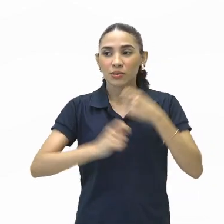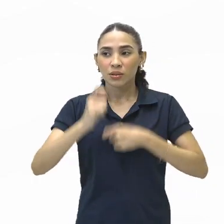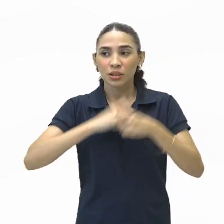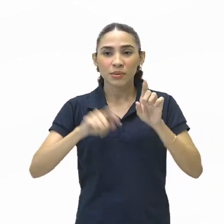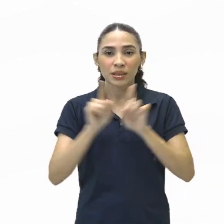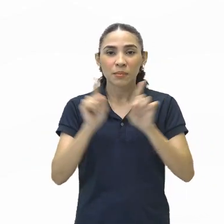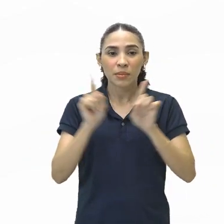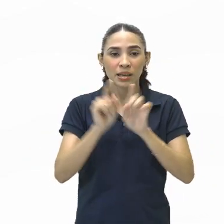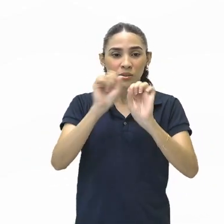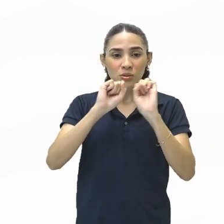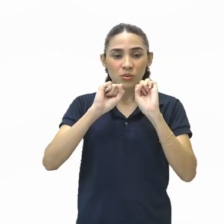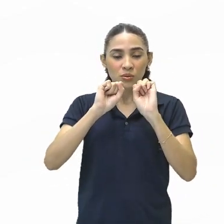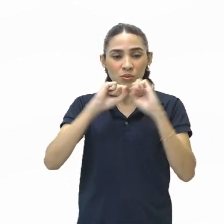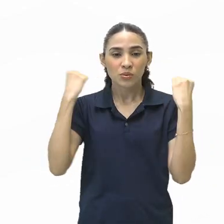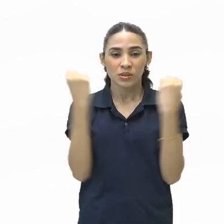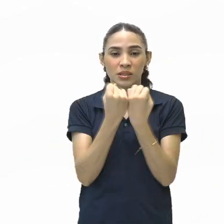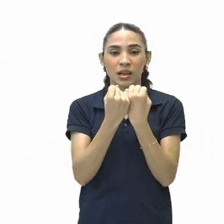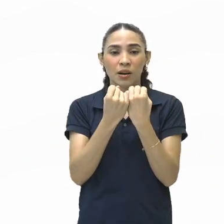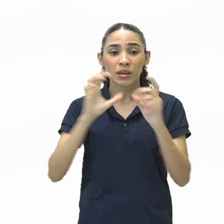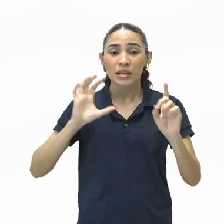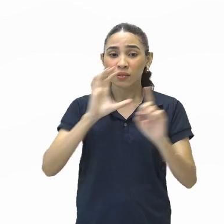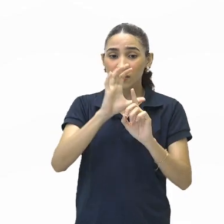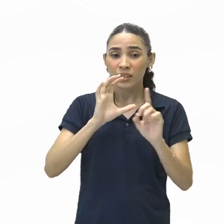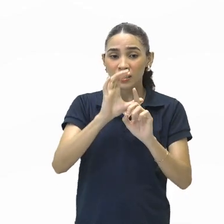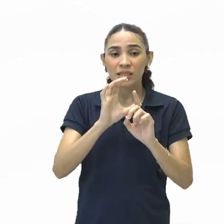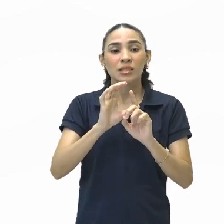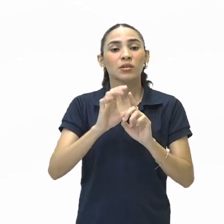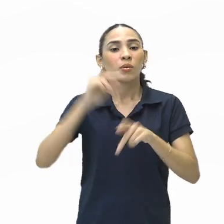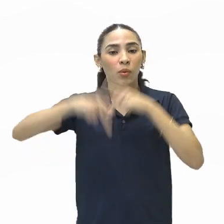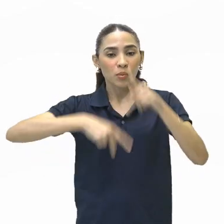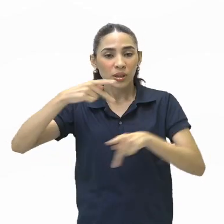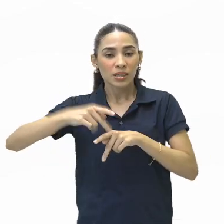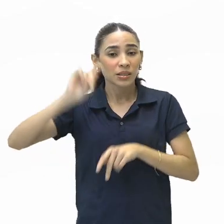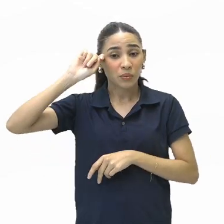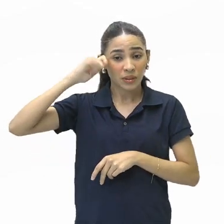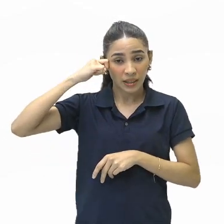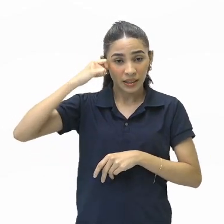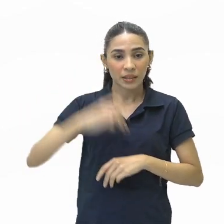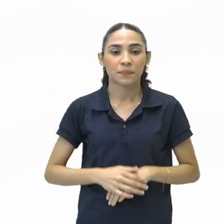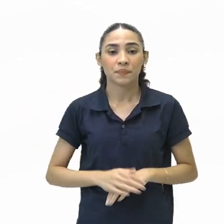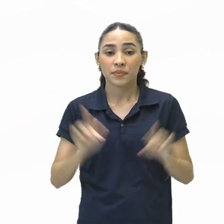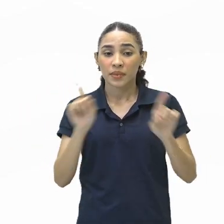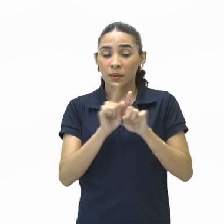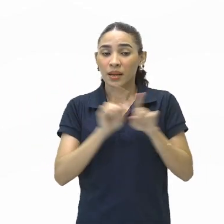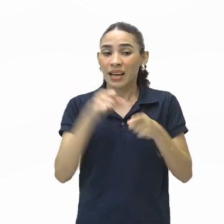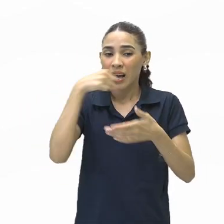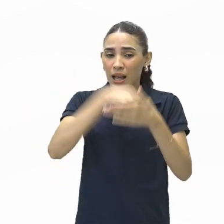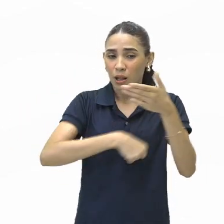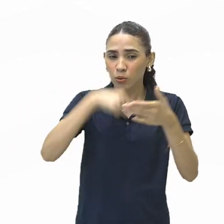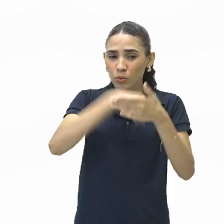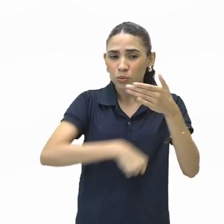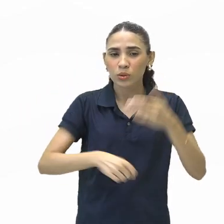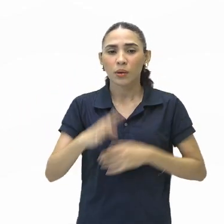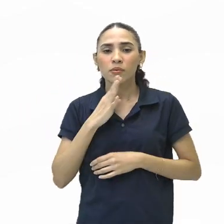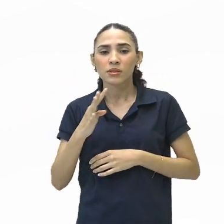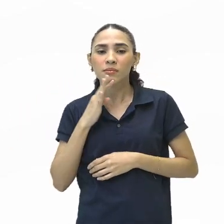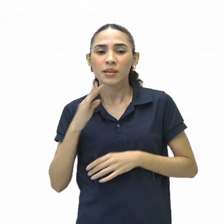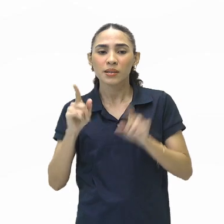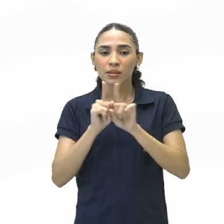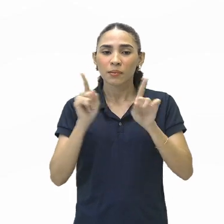e sociais afetam a população afrodescendente. A luta pelo